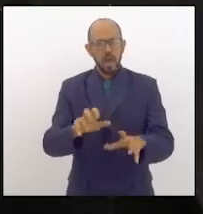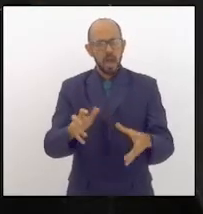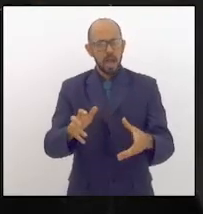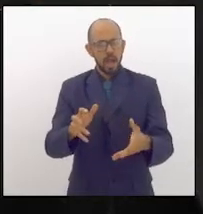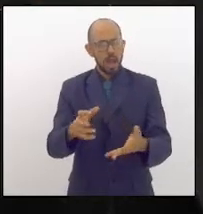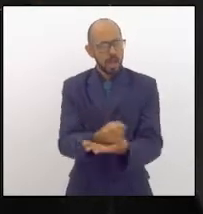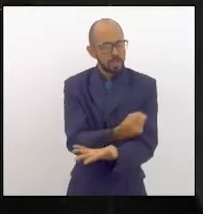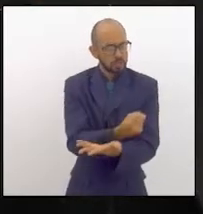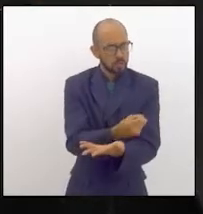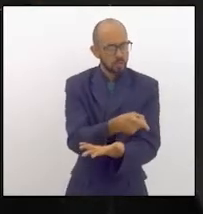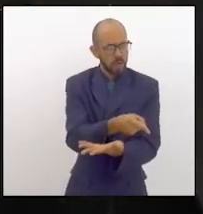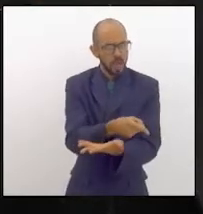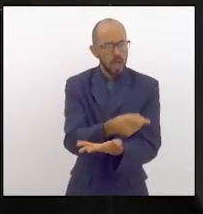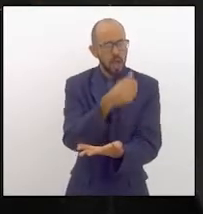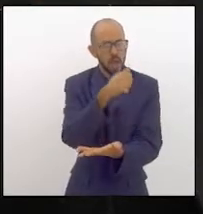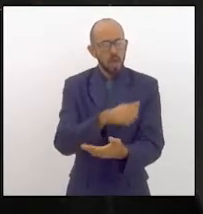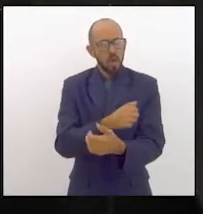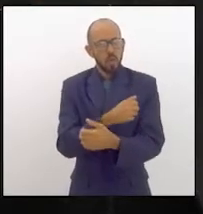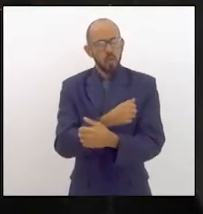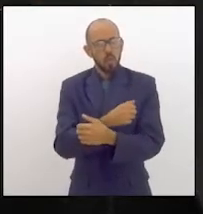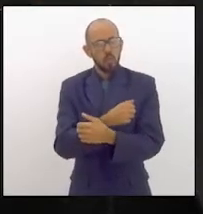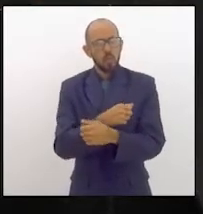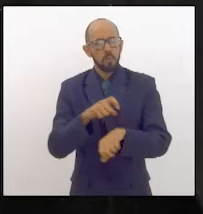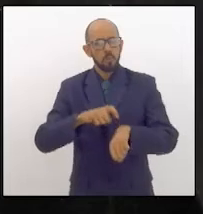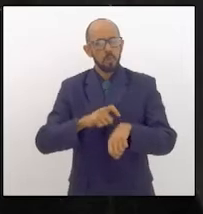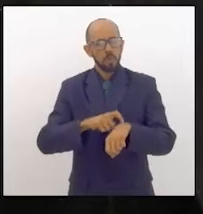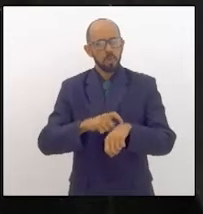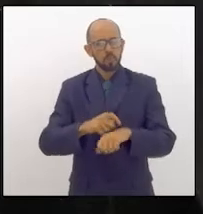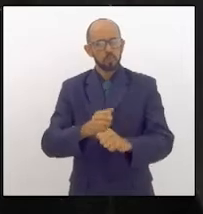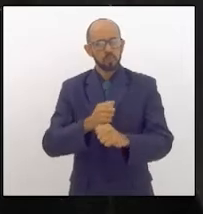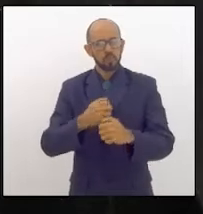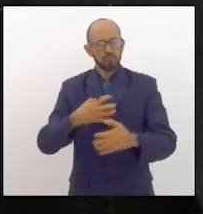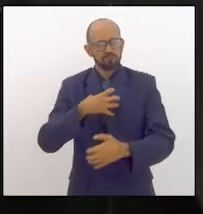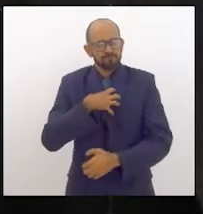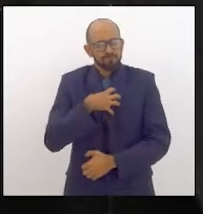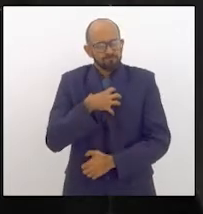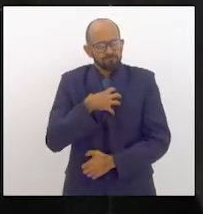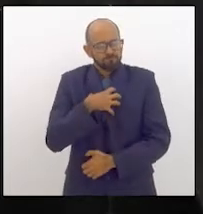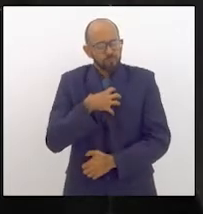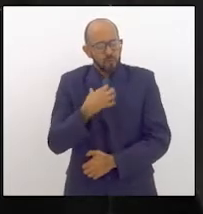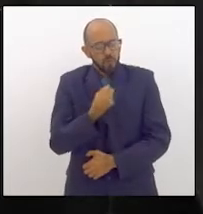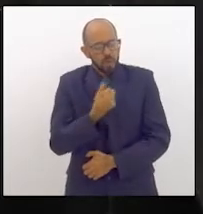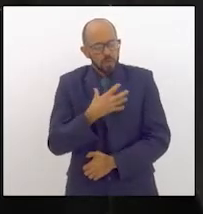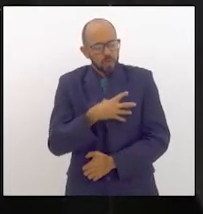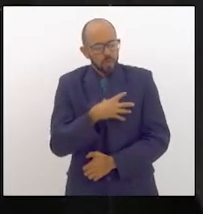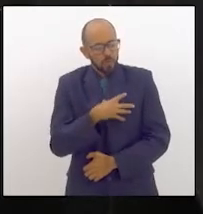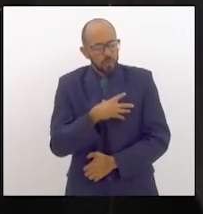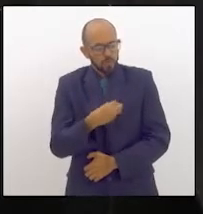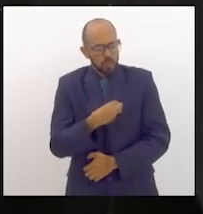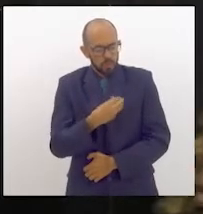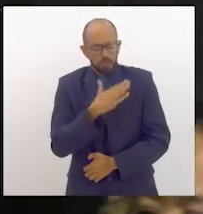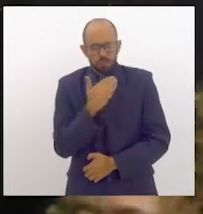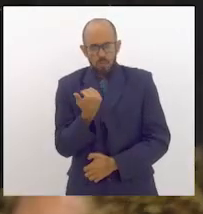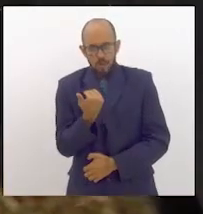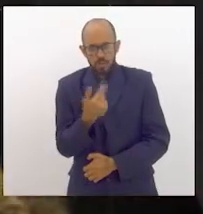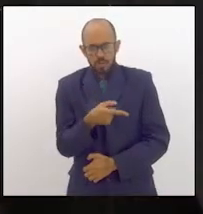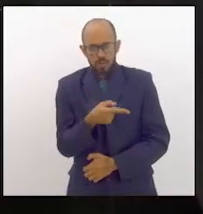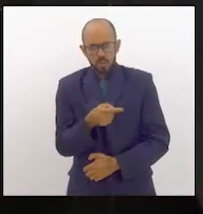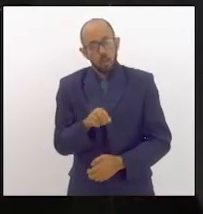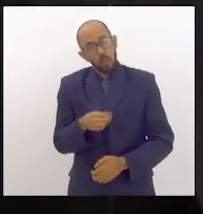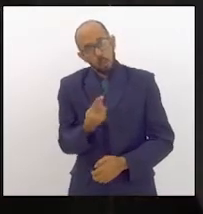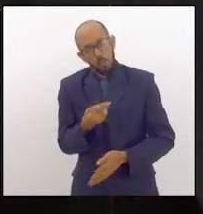para o luto da mulher e do seu acompanhante bem com para despedida do natimorto em casos de perdas